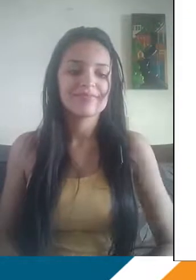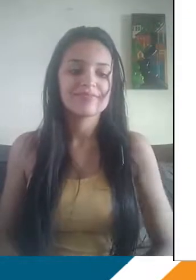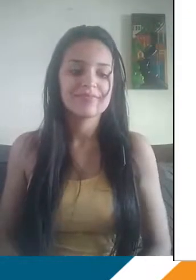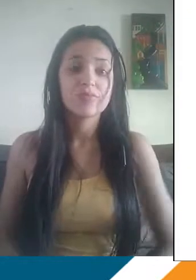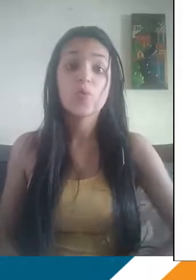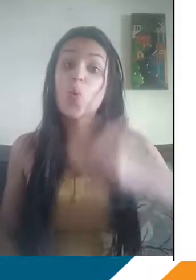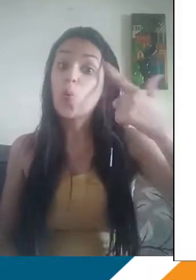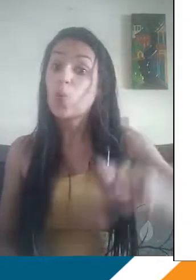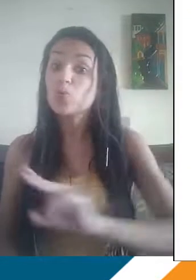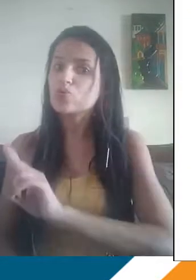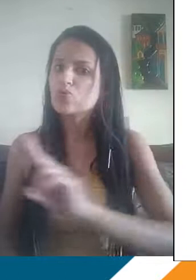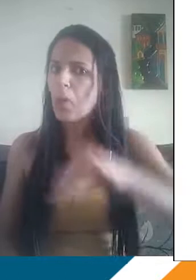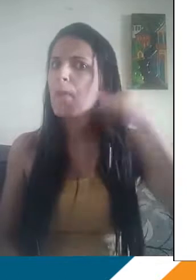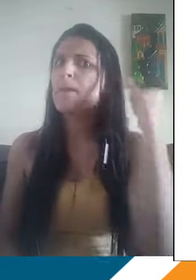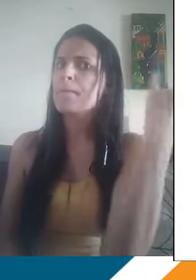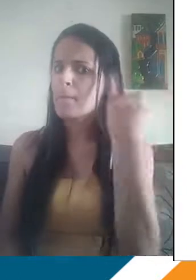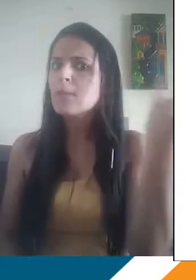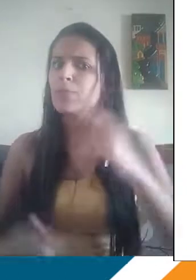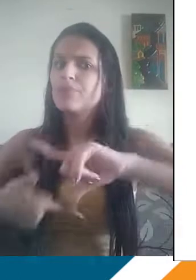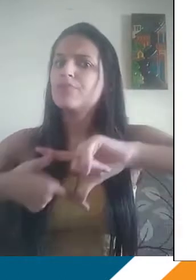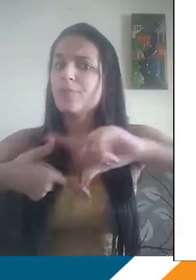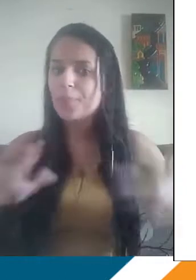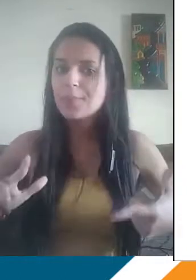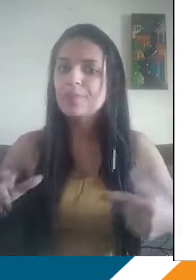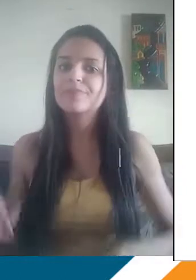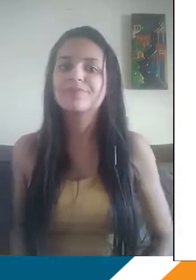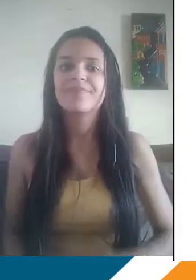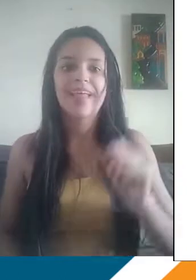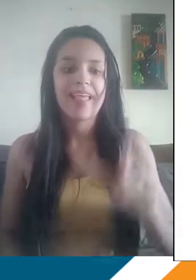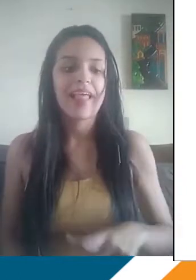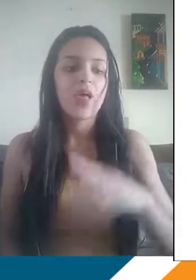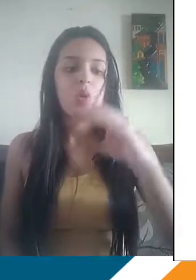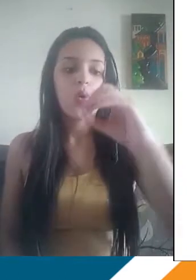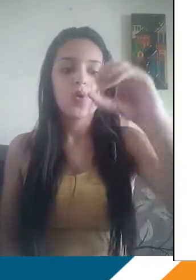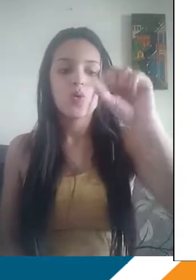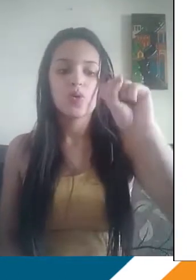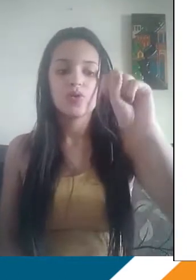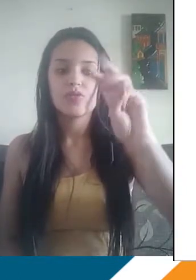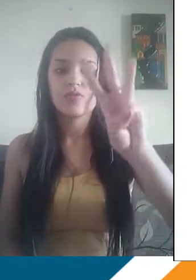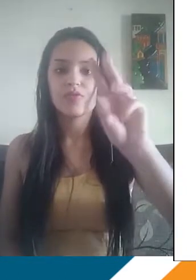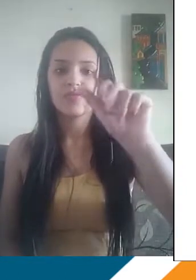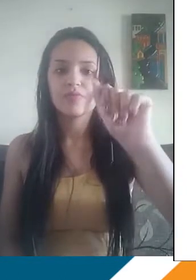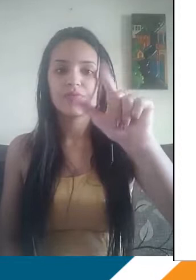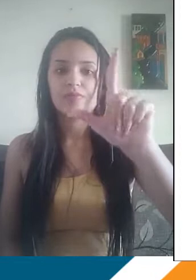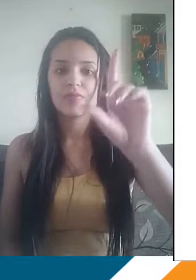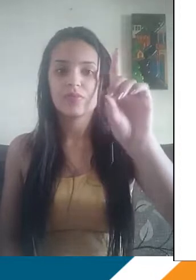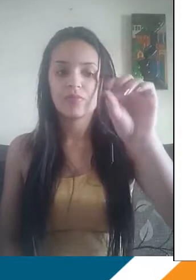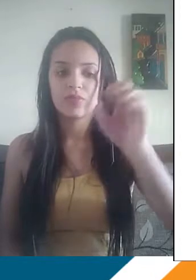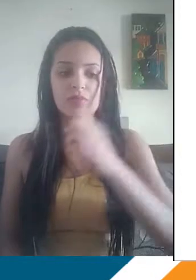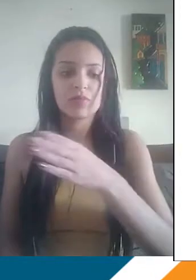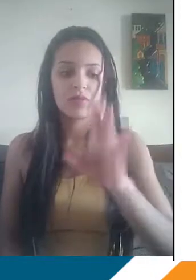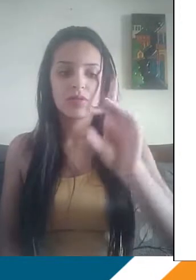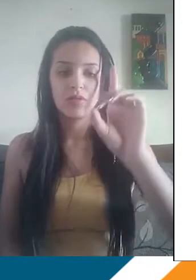Outro nome importantíssimo do modernismo é Oswald de Andrade. Ele foi responsável pelos dois